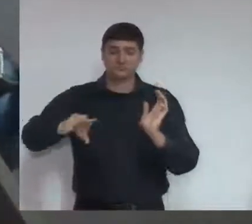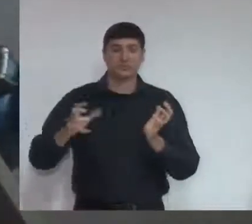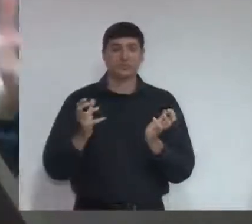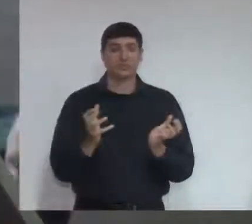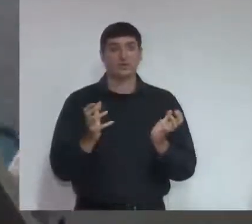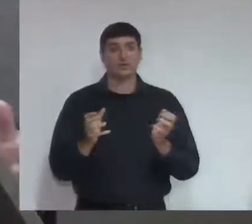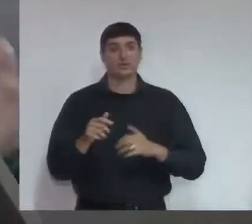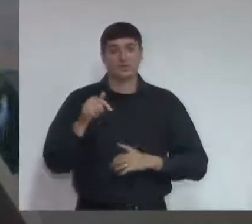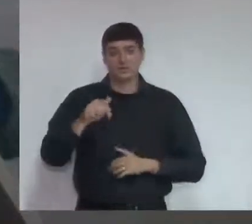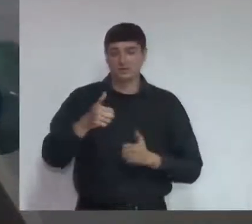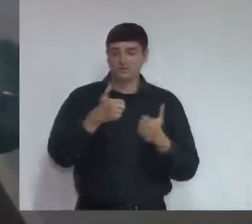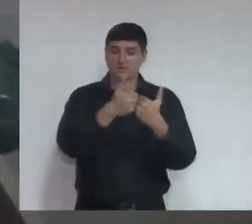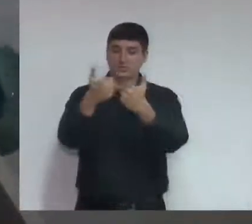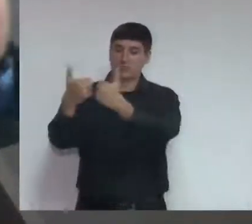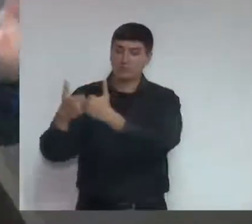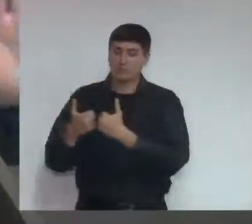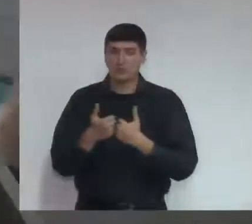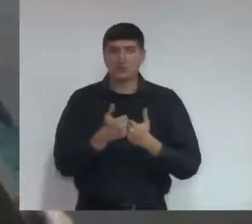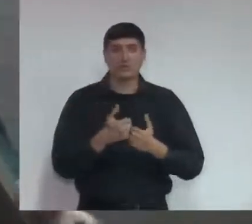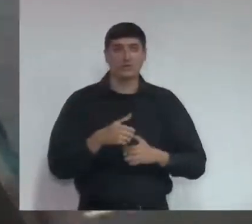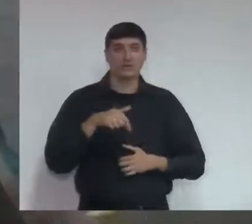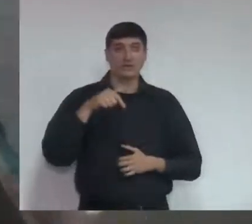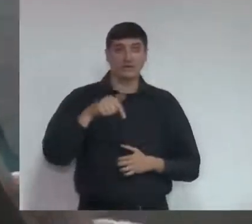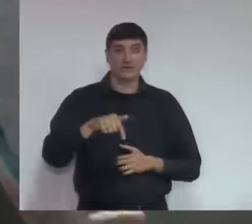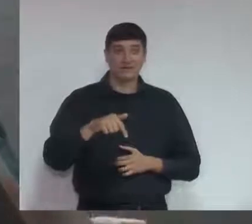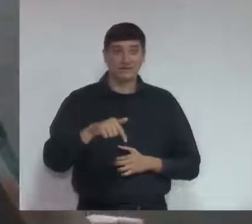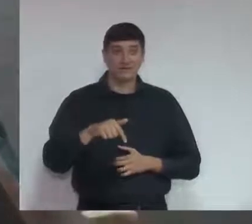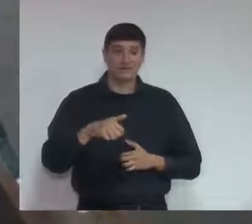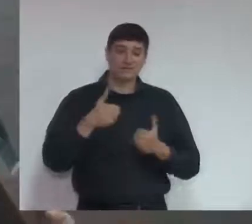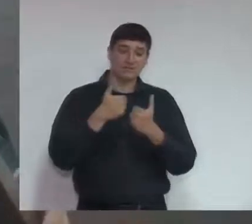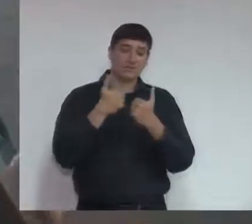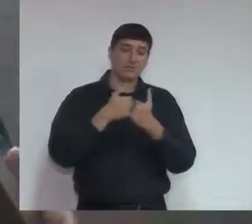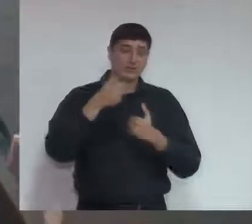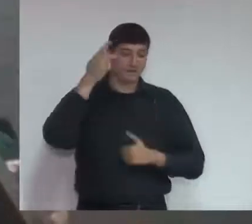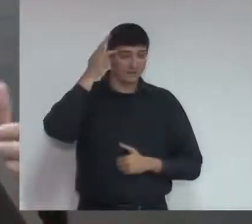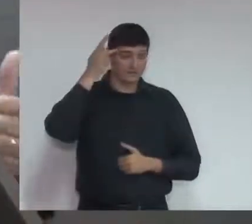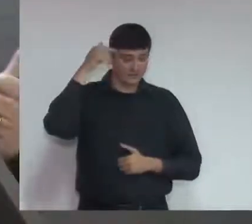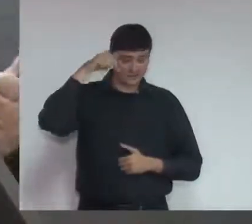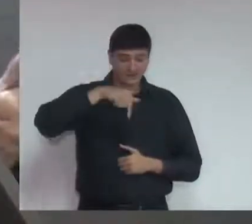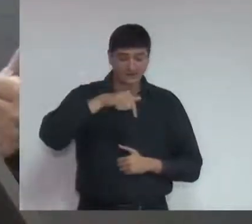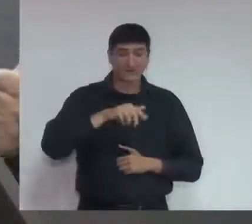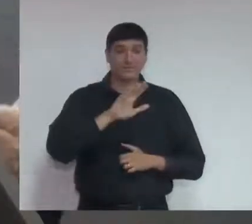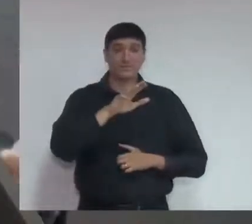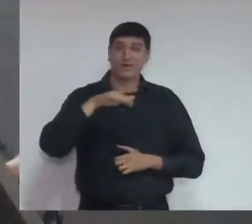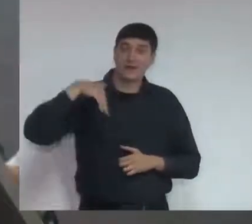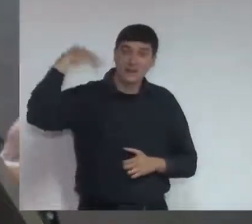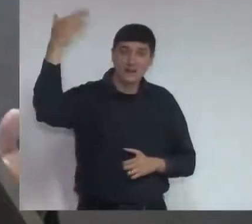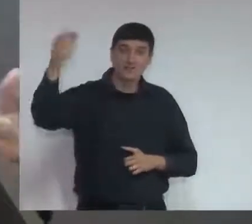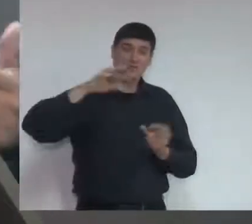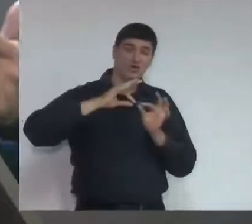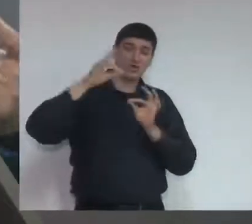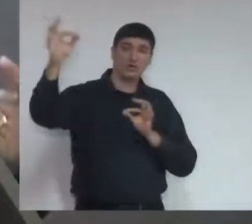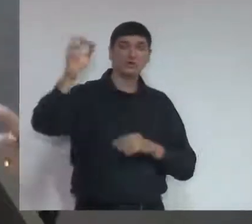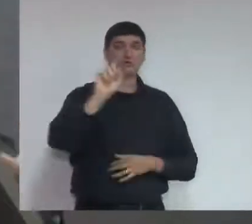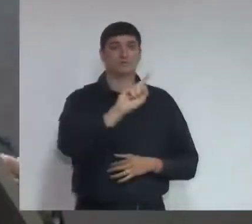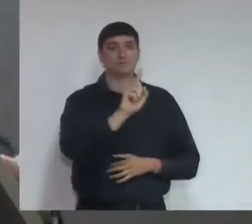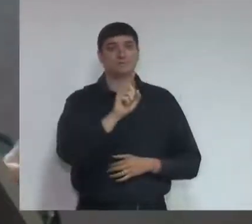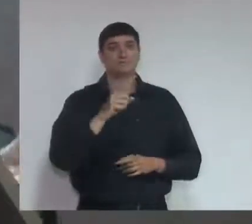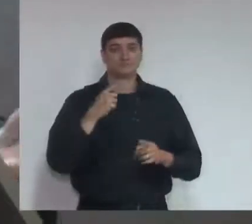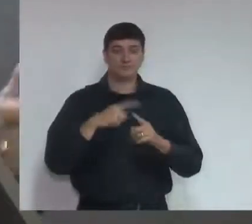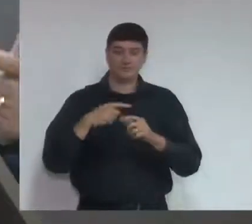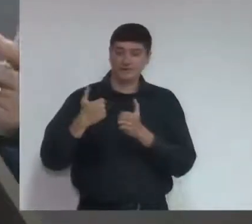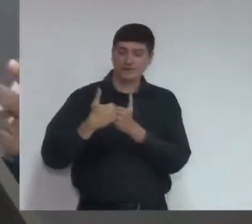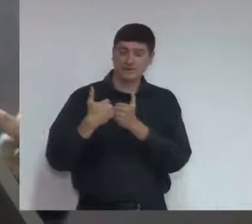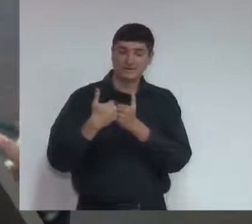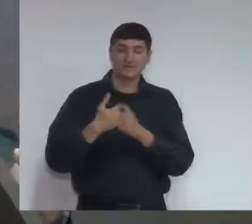regionais. A gente não está nem falando de torneios de fora do estado de São Paulo. Por quê? tem um custo aí de transporte, tem um custo de